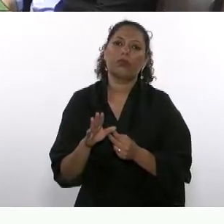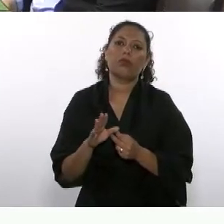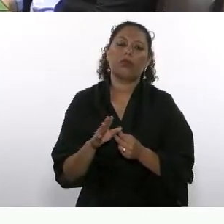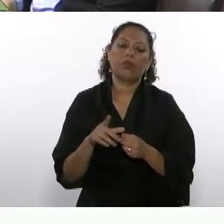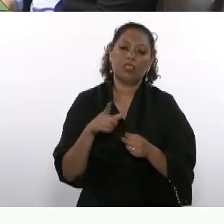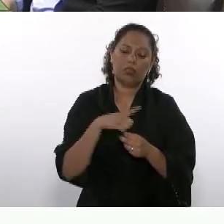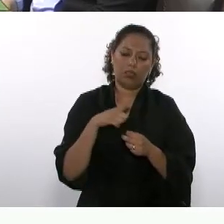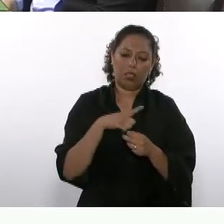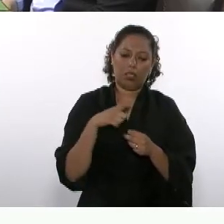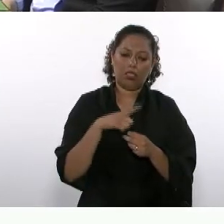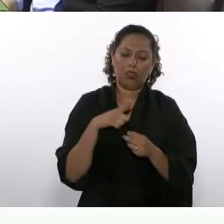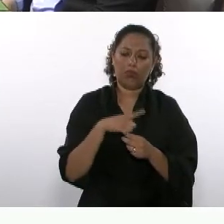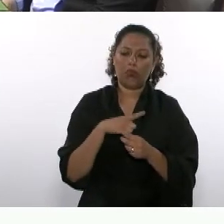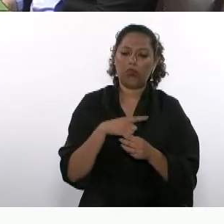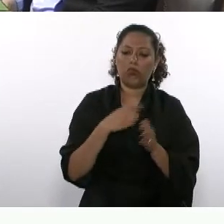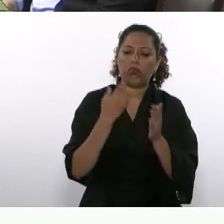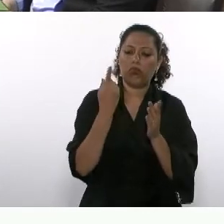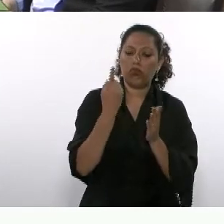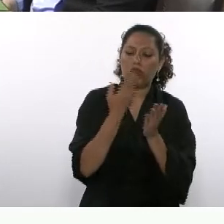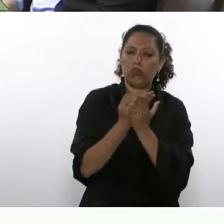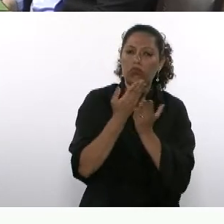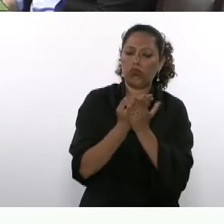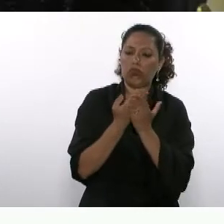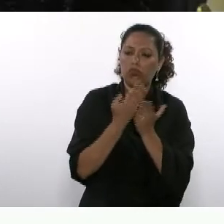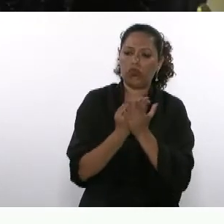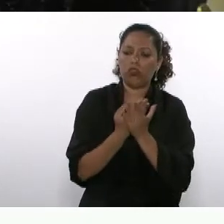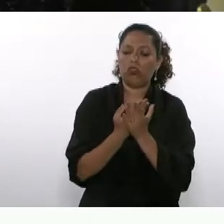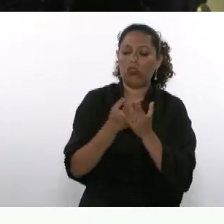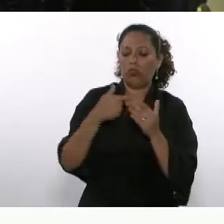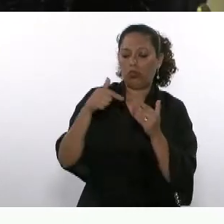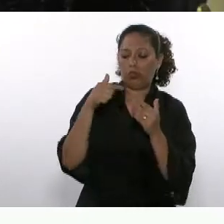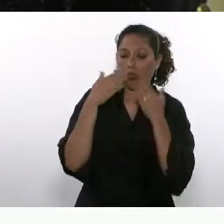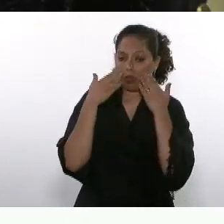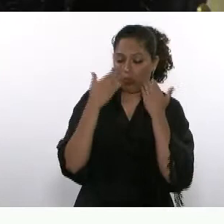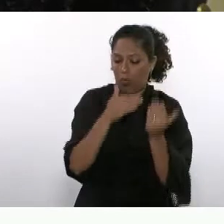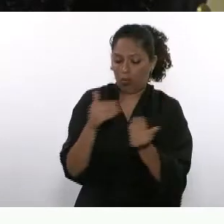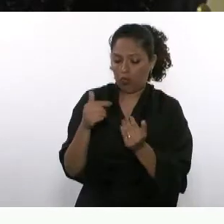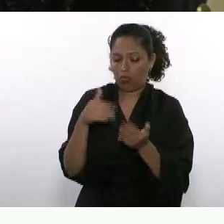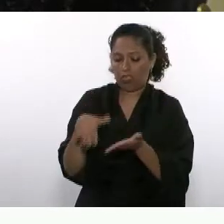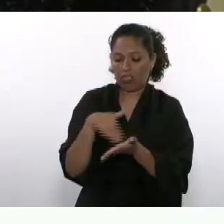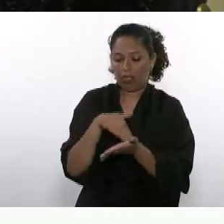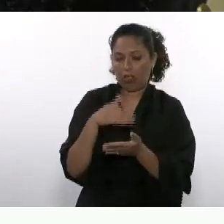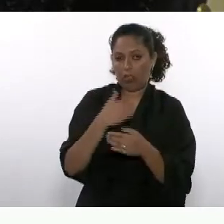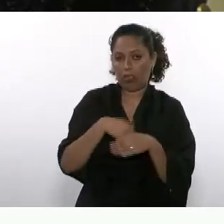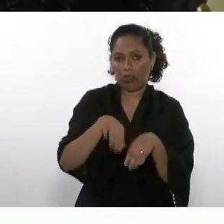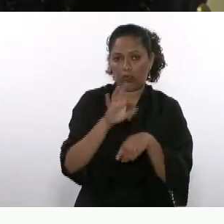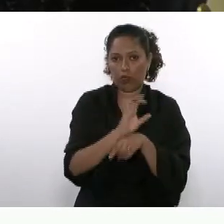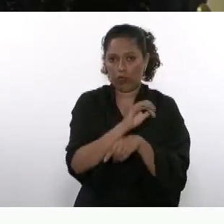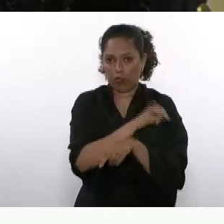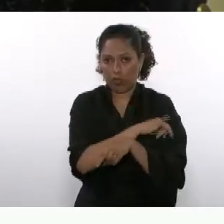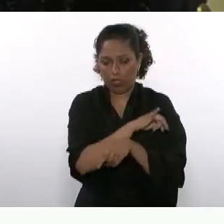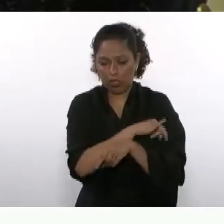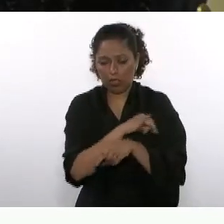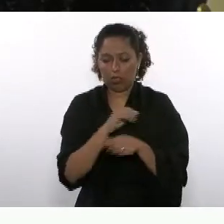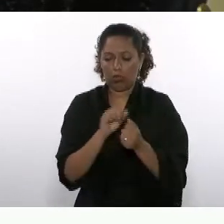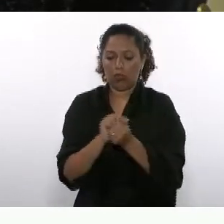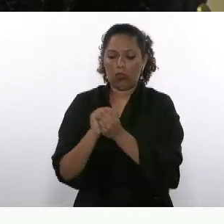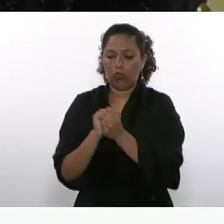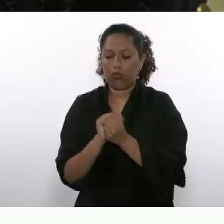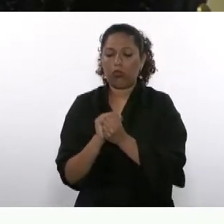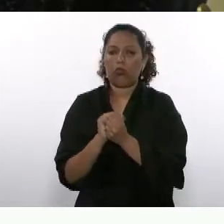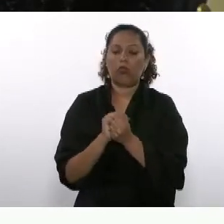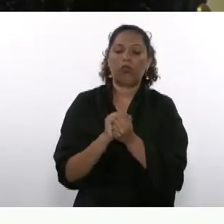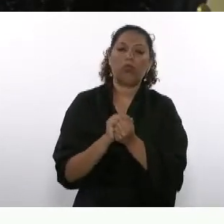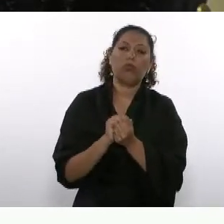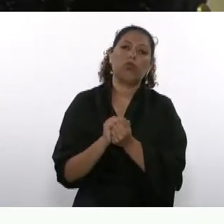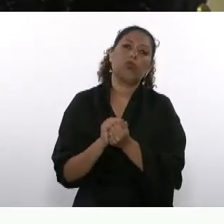existe alguma previsão, algum estudo do que o Estado, do que a Secretaria de Turismo vai oferir de receita com